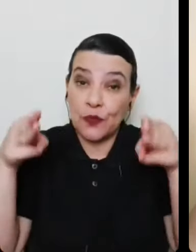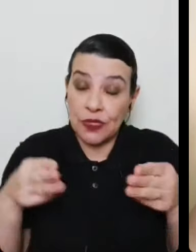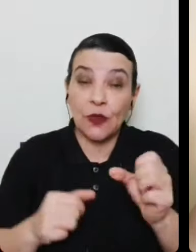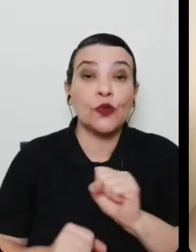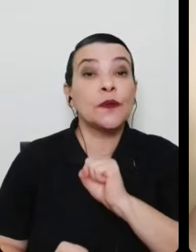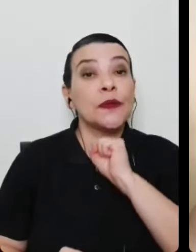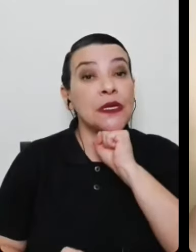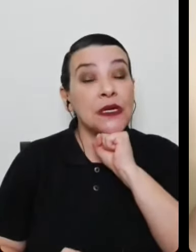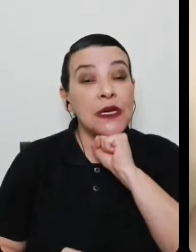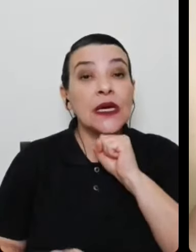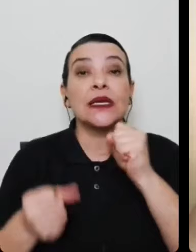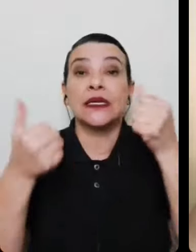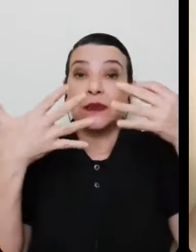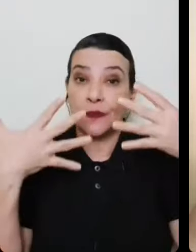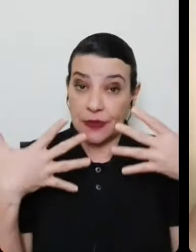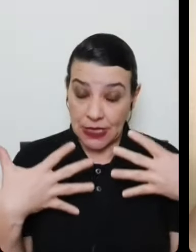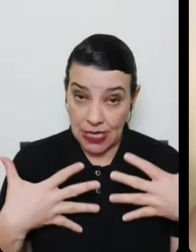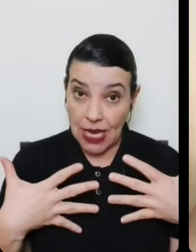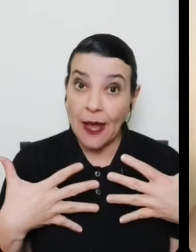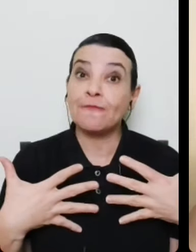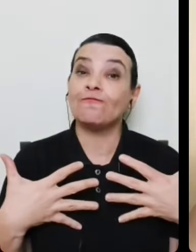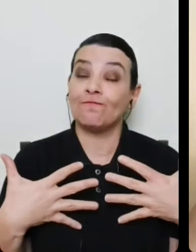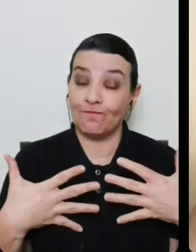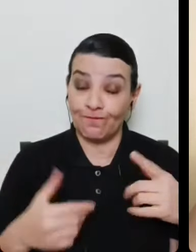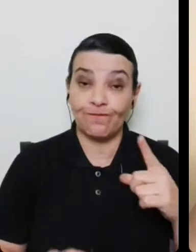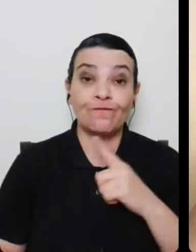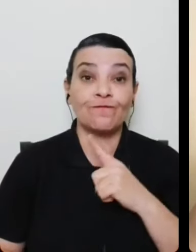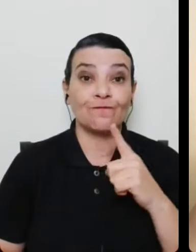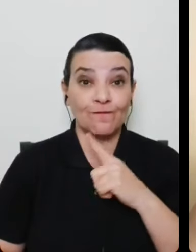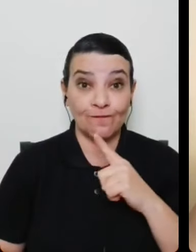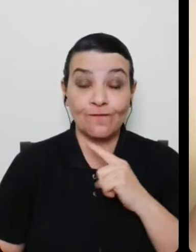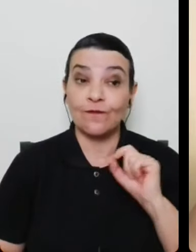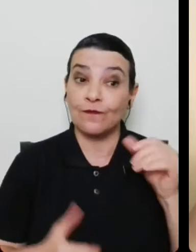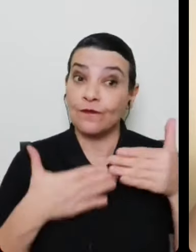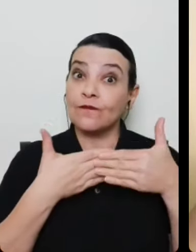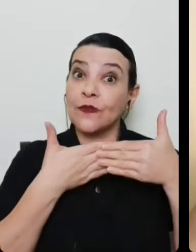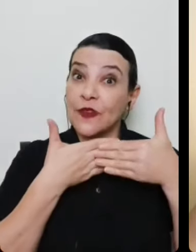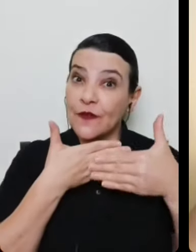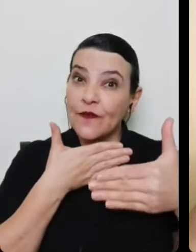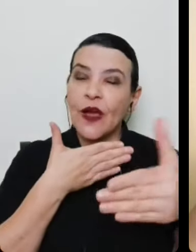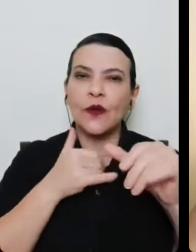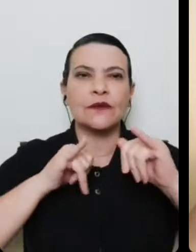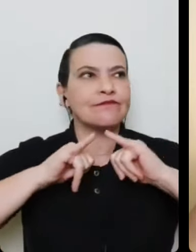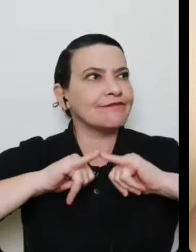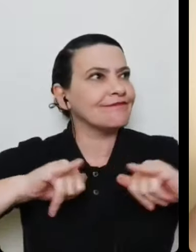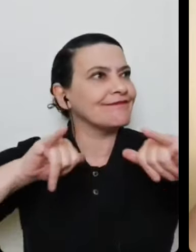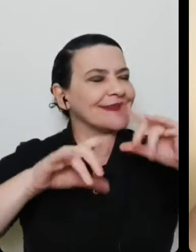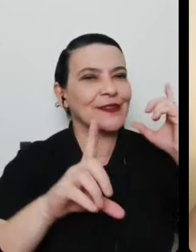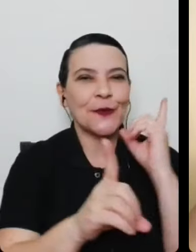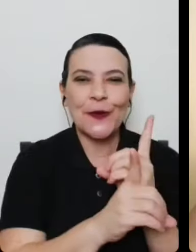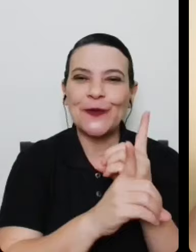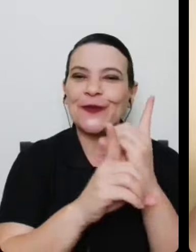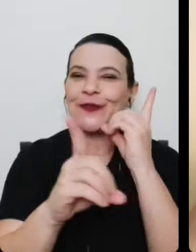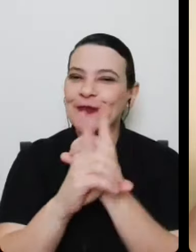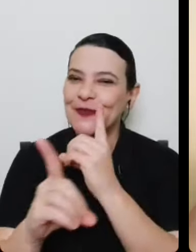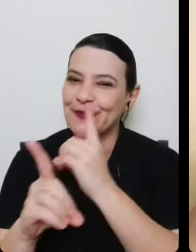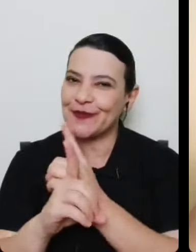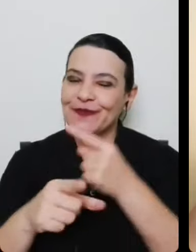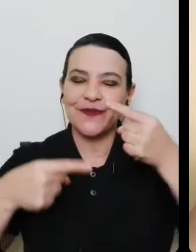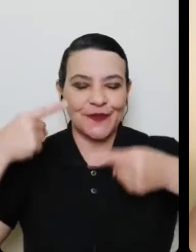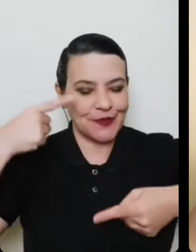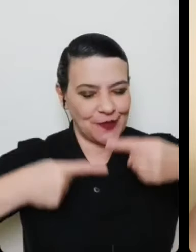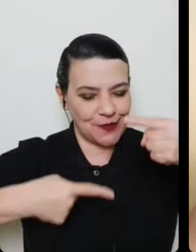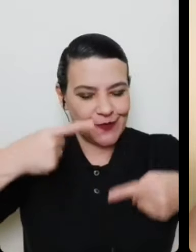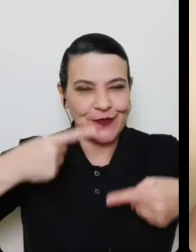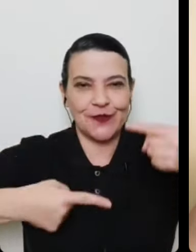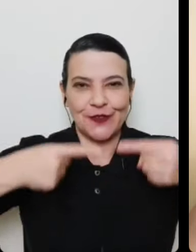Dizer então que a gente tem em vista aí promover outros encontros para continuar discutindo a questão